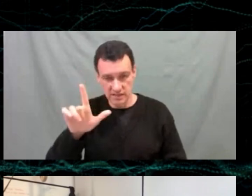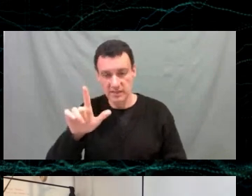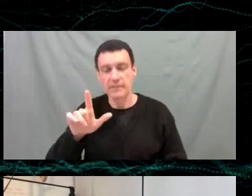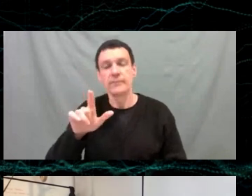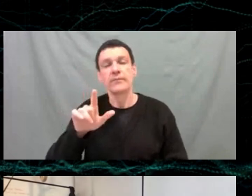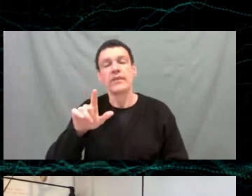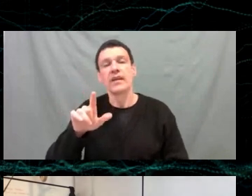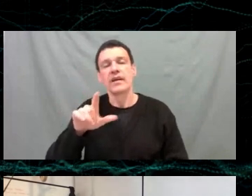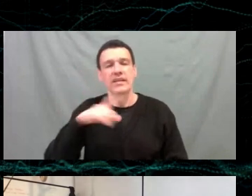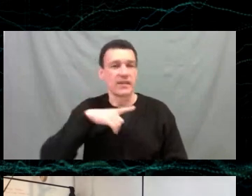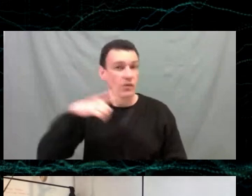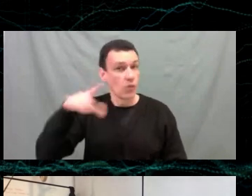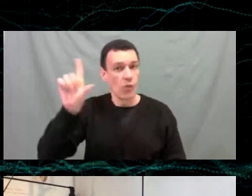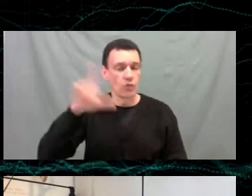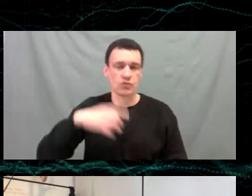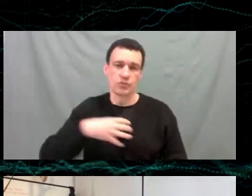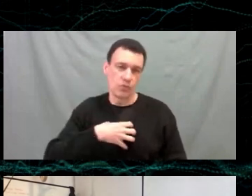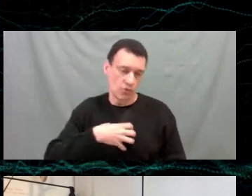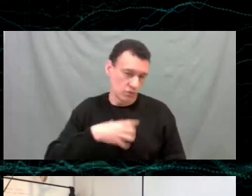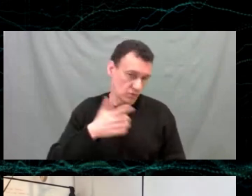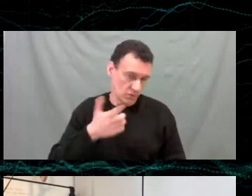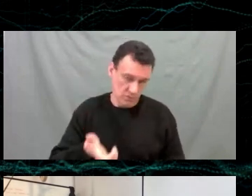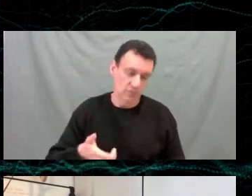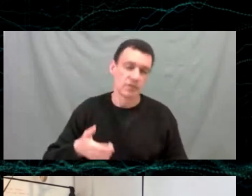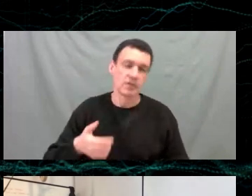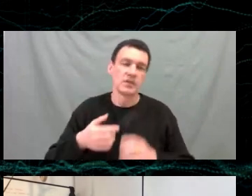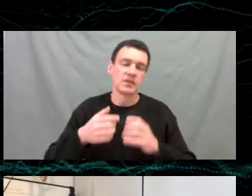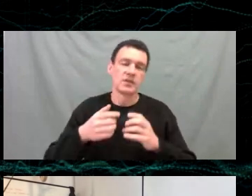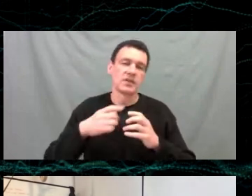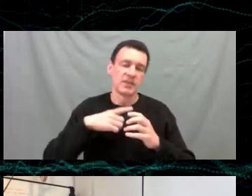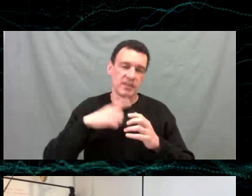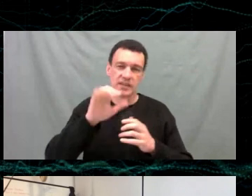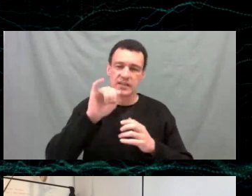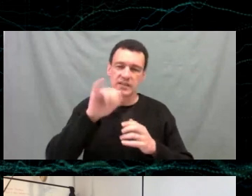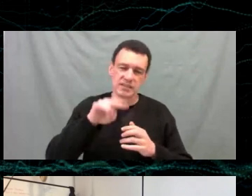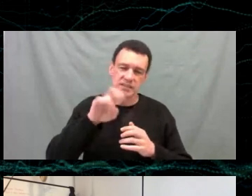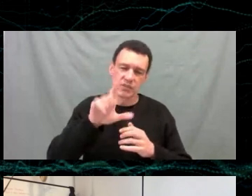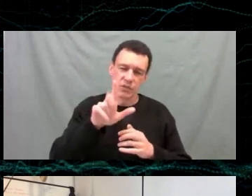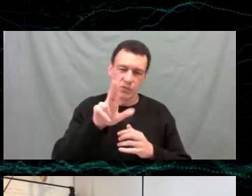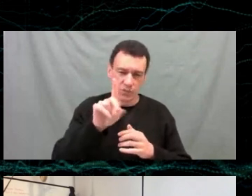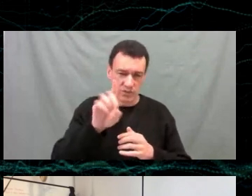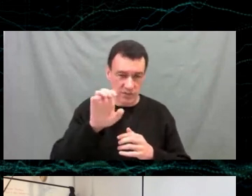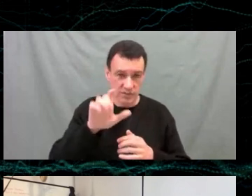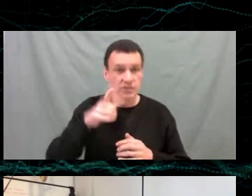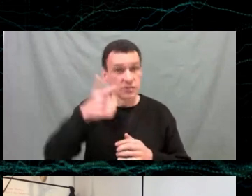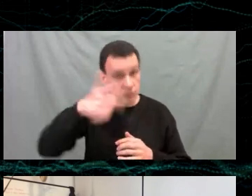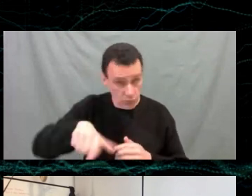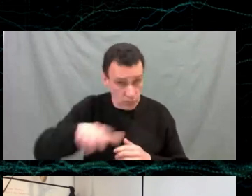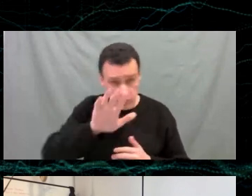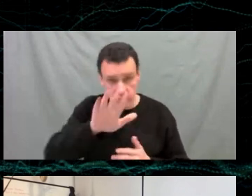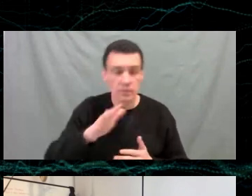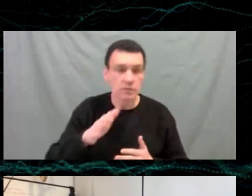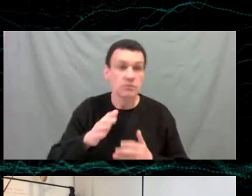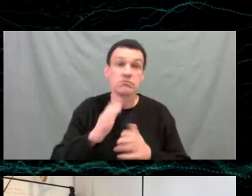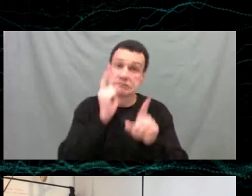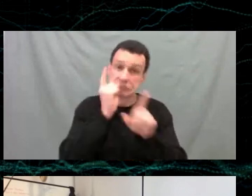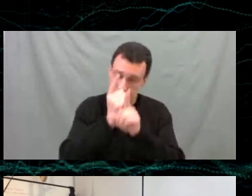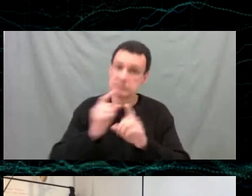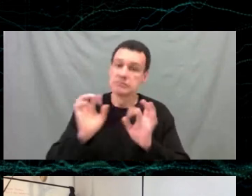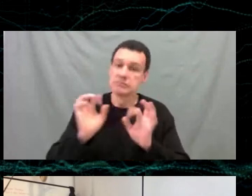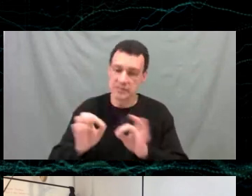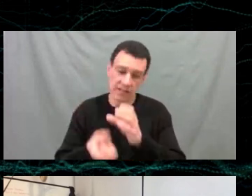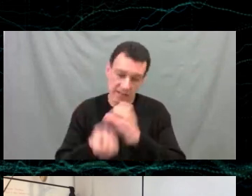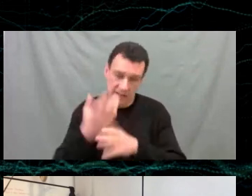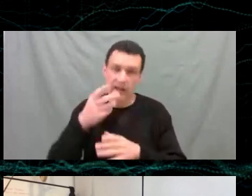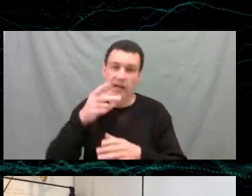estou utilizando. O include novamente, então a gente sabe que esse daí já vai nascer com provider certo e com